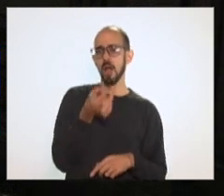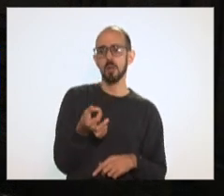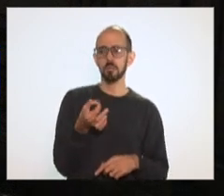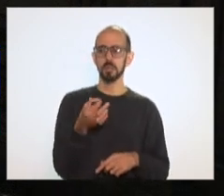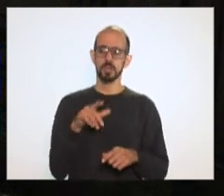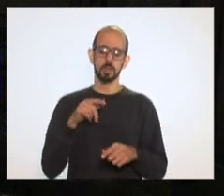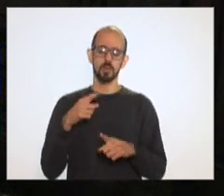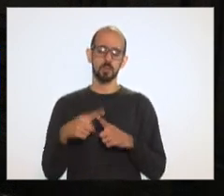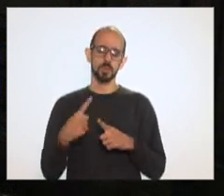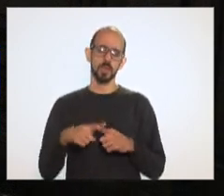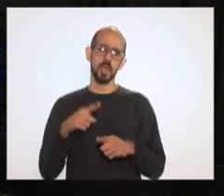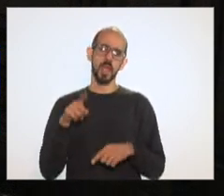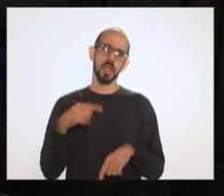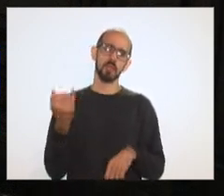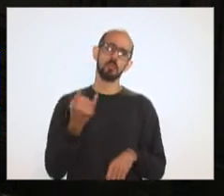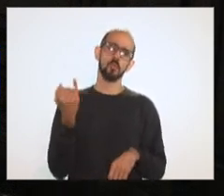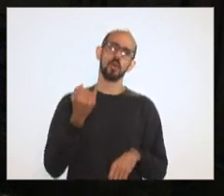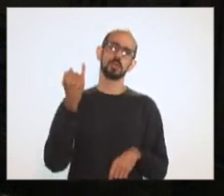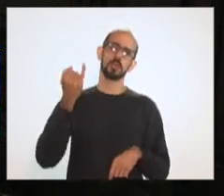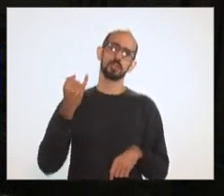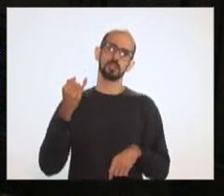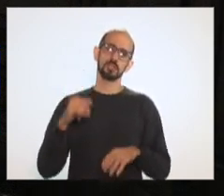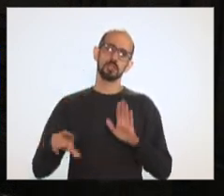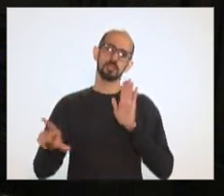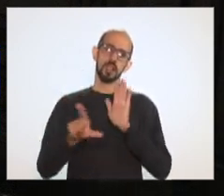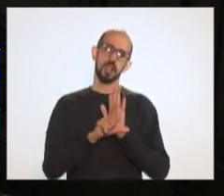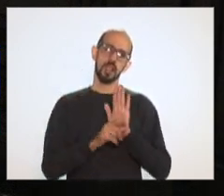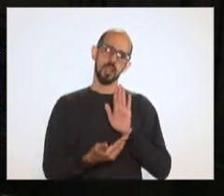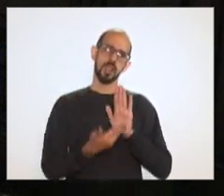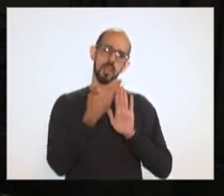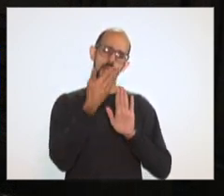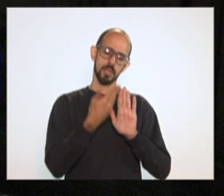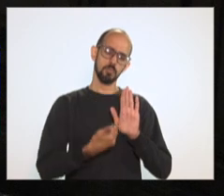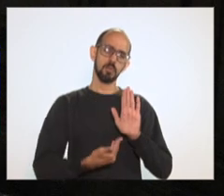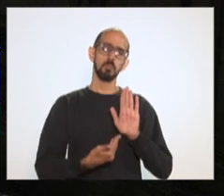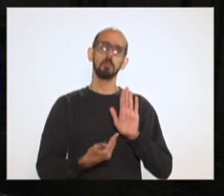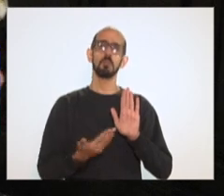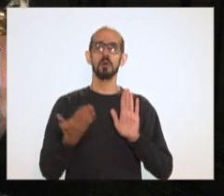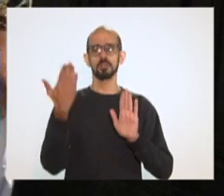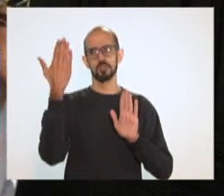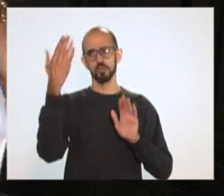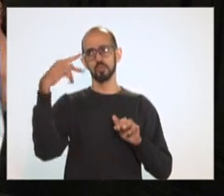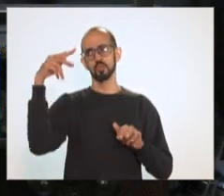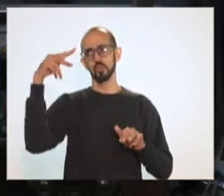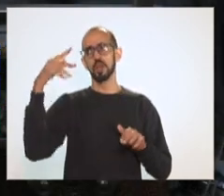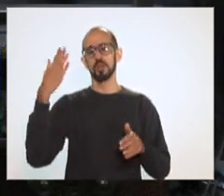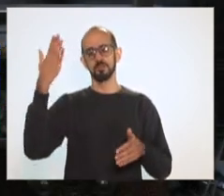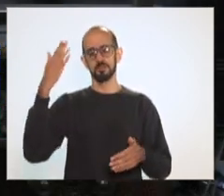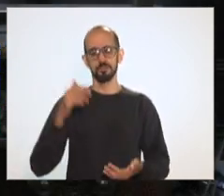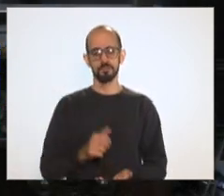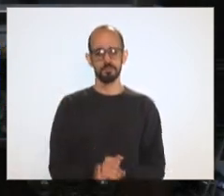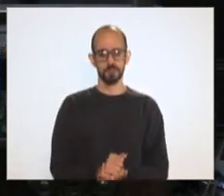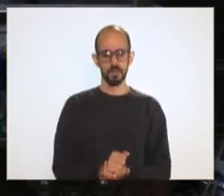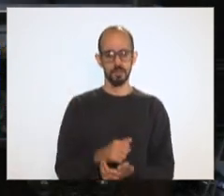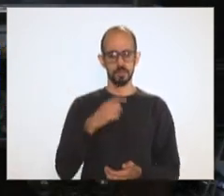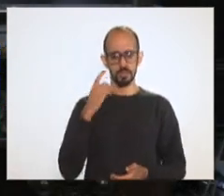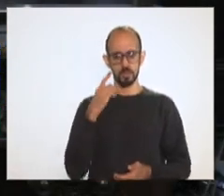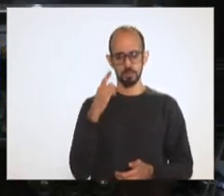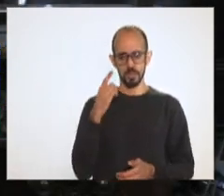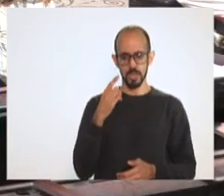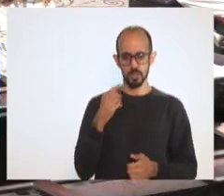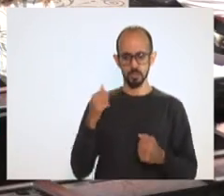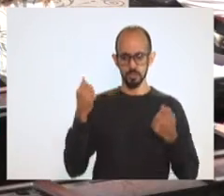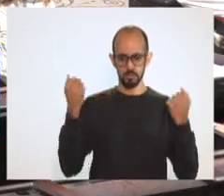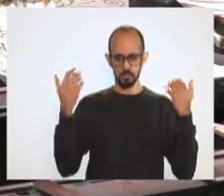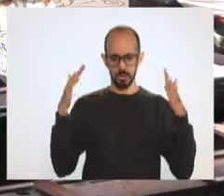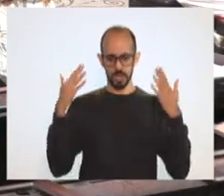importância e relevância dessa lei proposta por vossa excelência deputado Amorim seguida Luiz Paulo senhor presidente parabenizar deputado Luiz